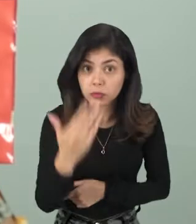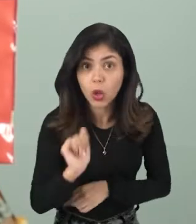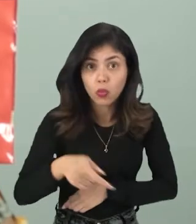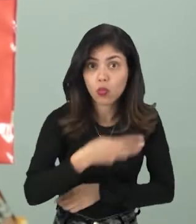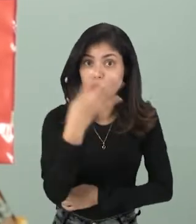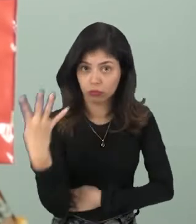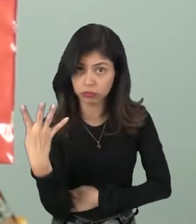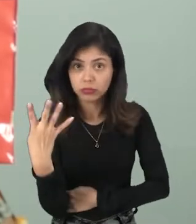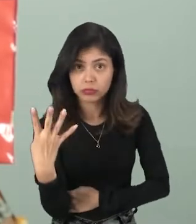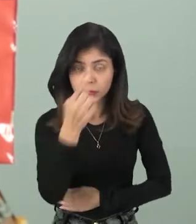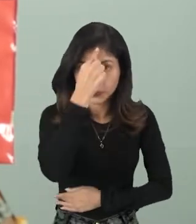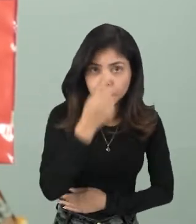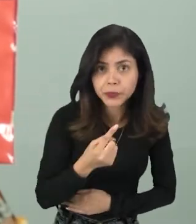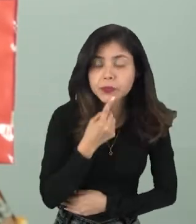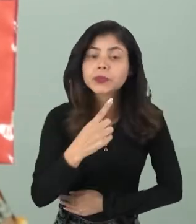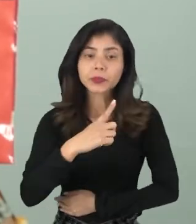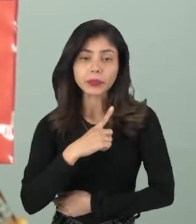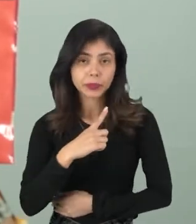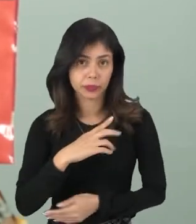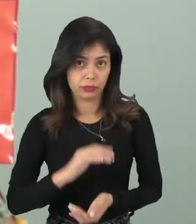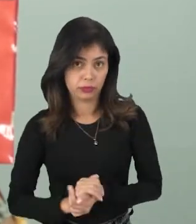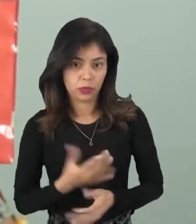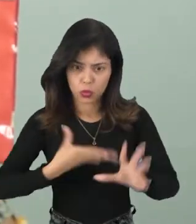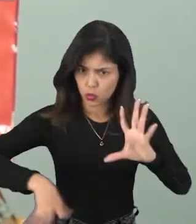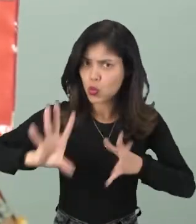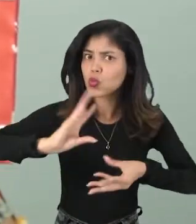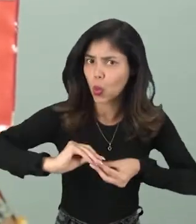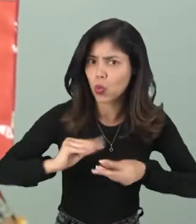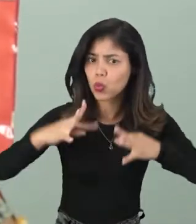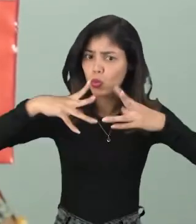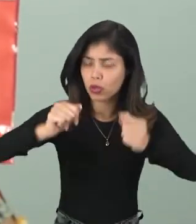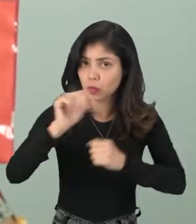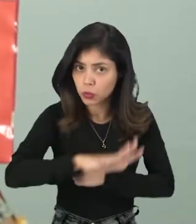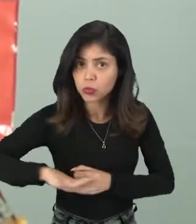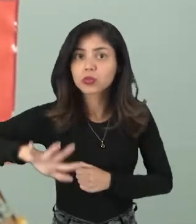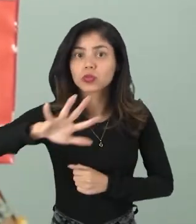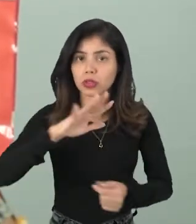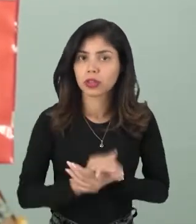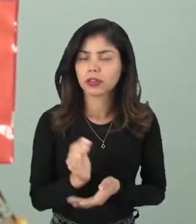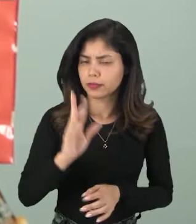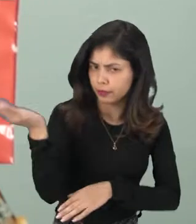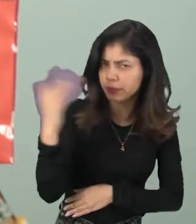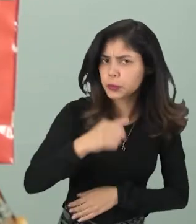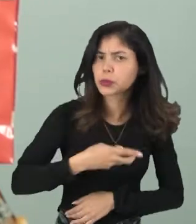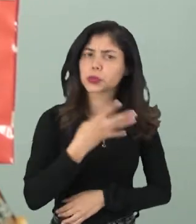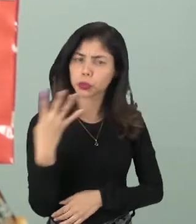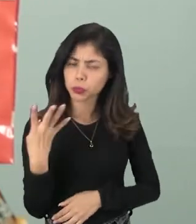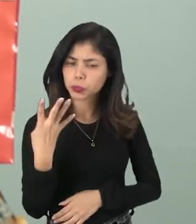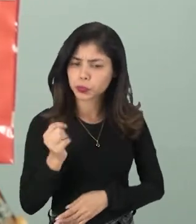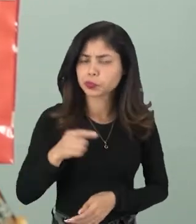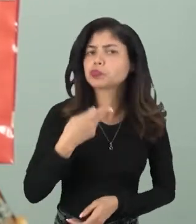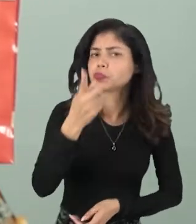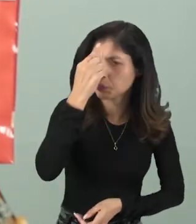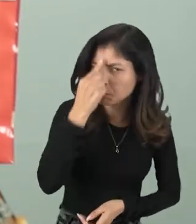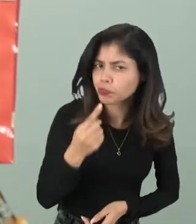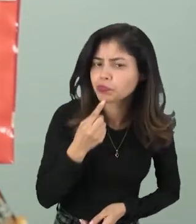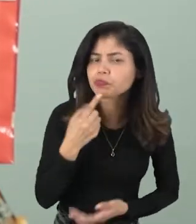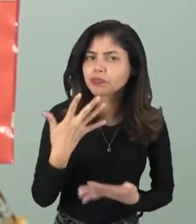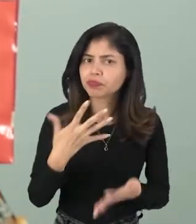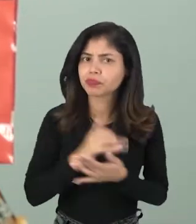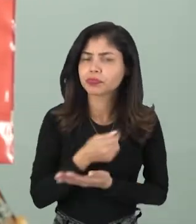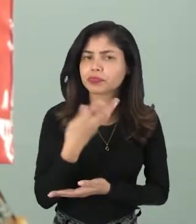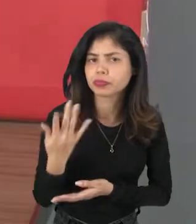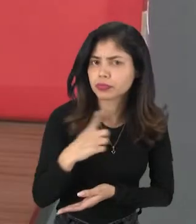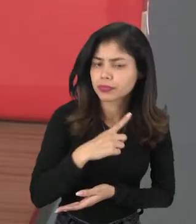saber quantas figurinhas terá no álbum completo O nosso álbum Já está completo Então vamos contar as nossas figurinhas agora